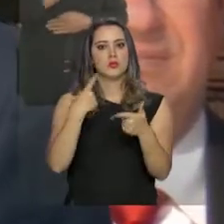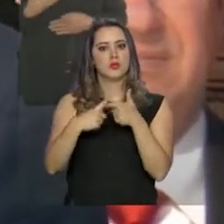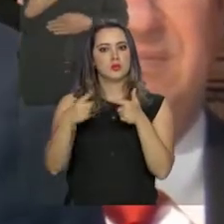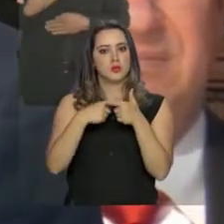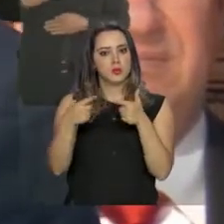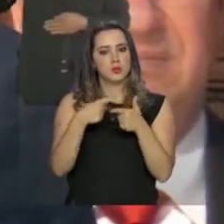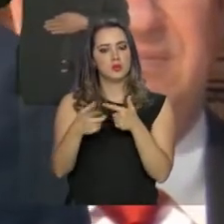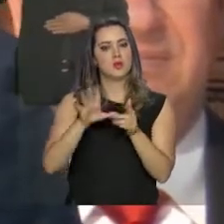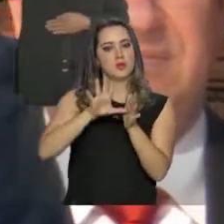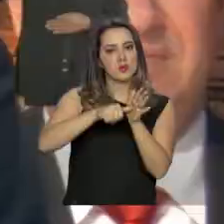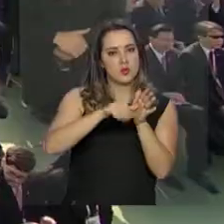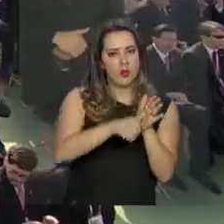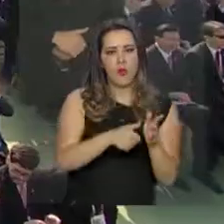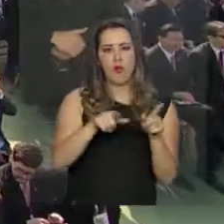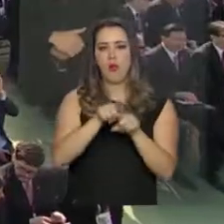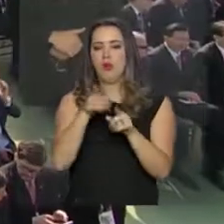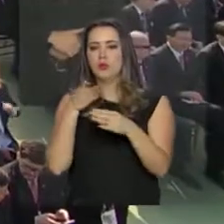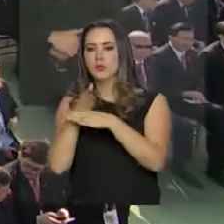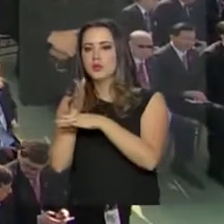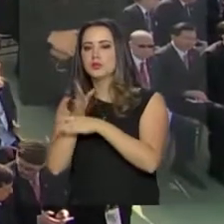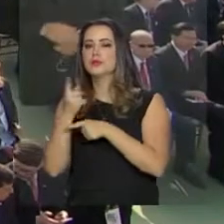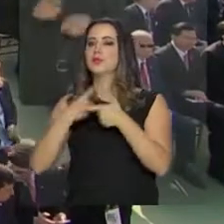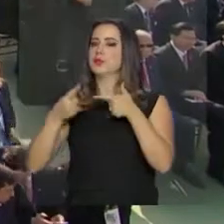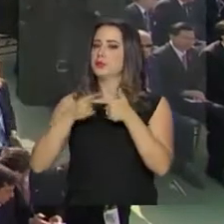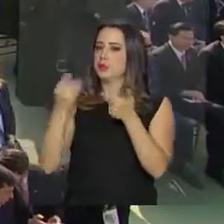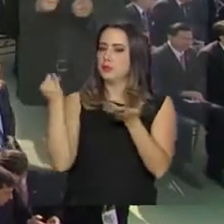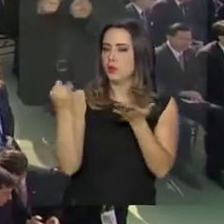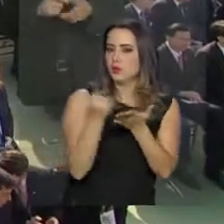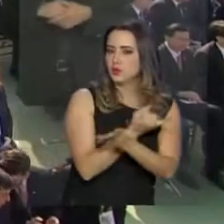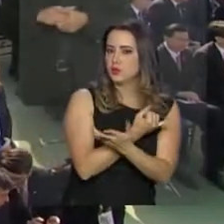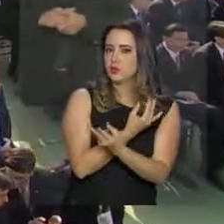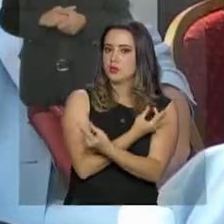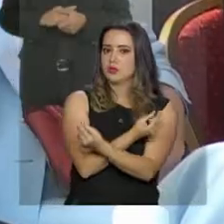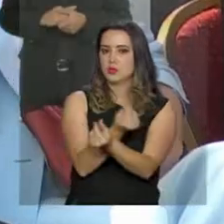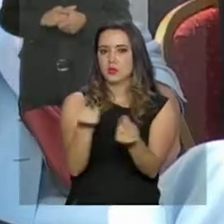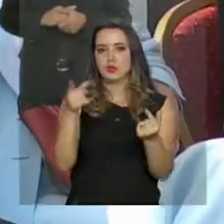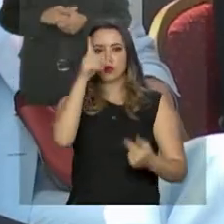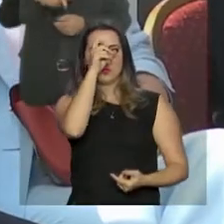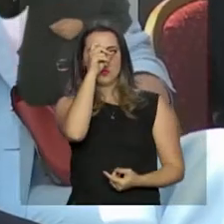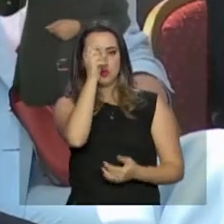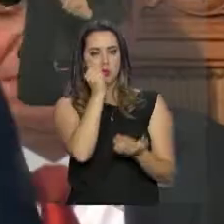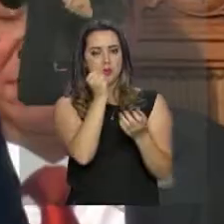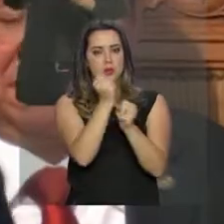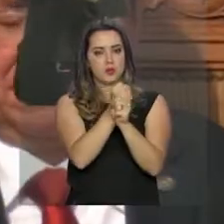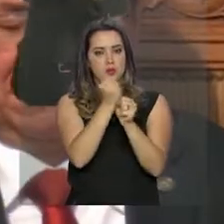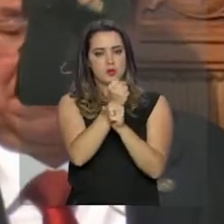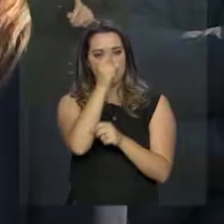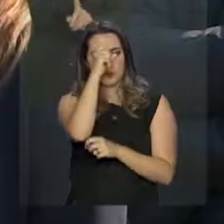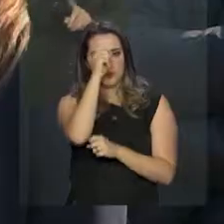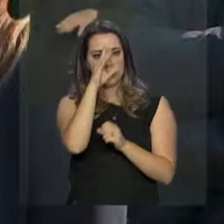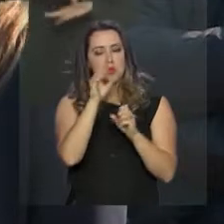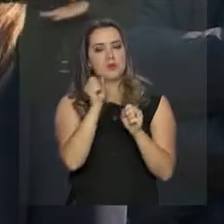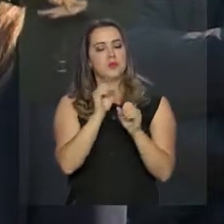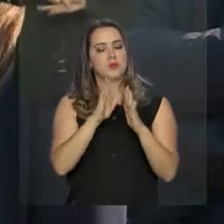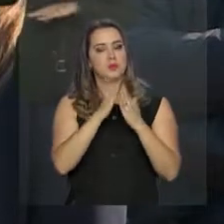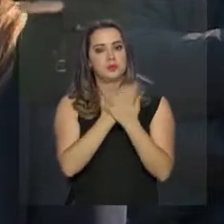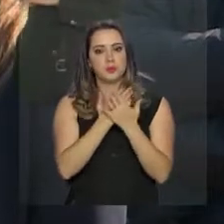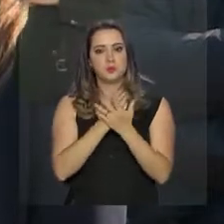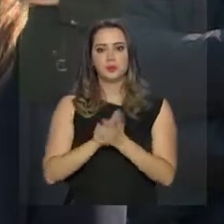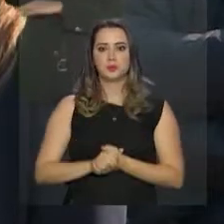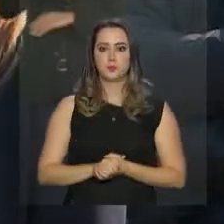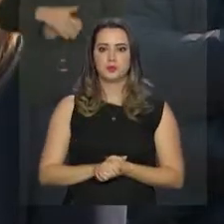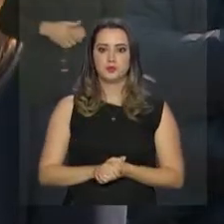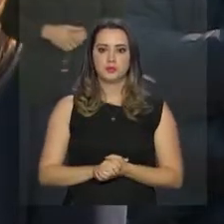que, segundo ele, atrapalham a arrecadação e os investimentos em hospitais e escolas. Esse sonho que